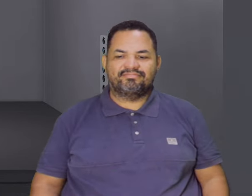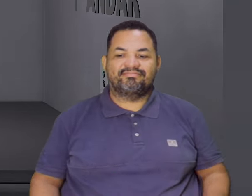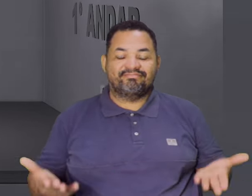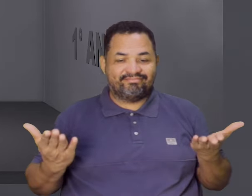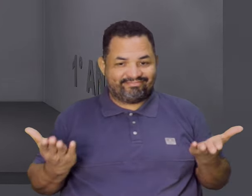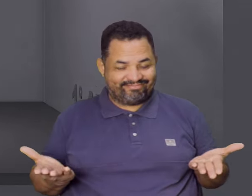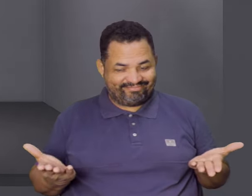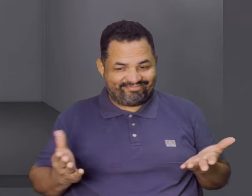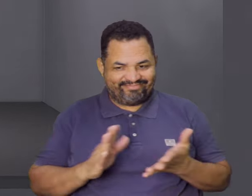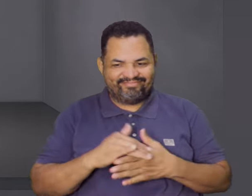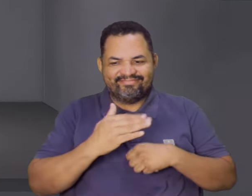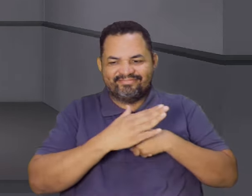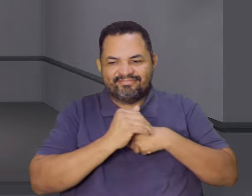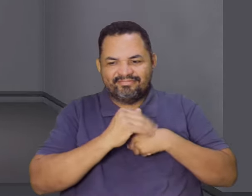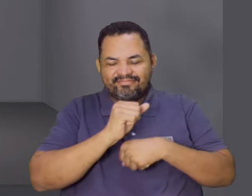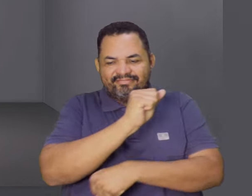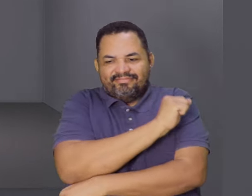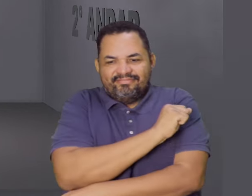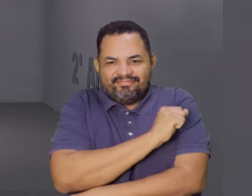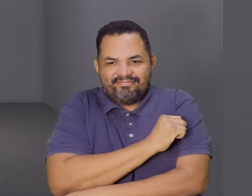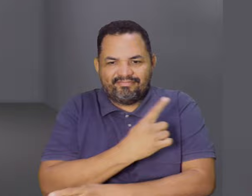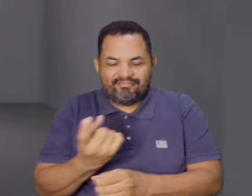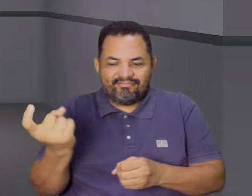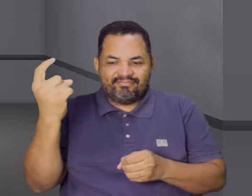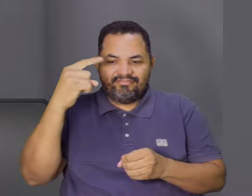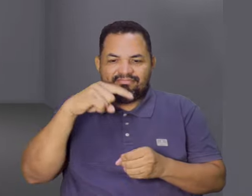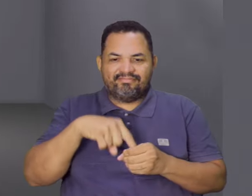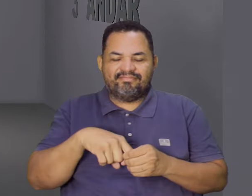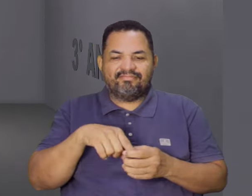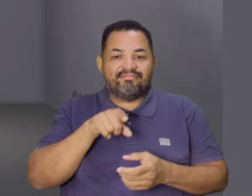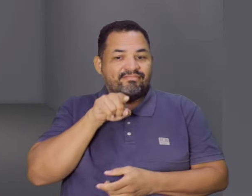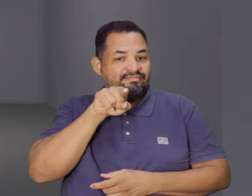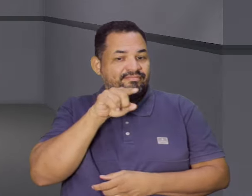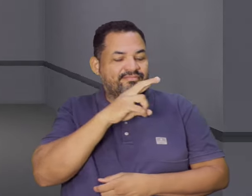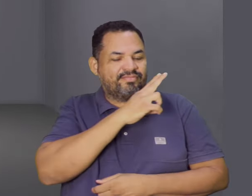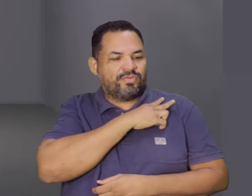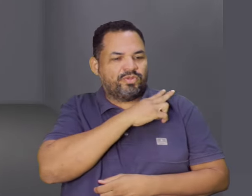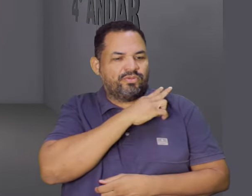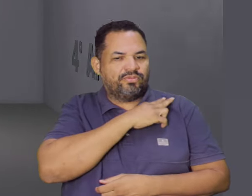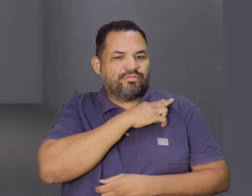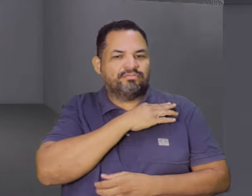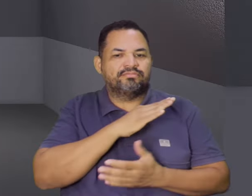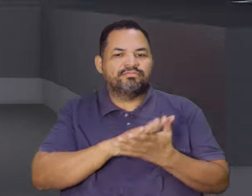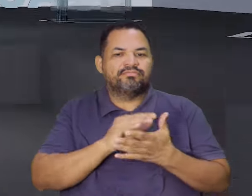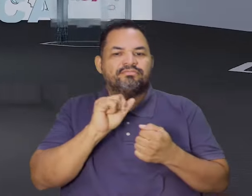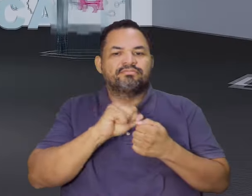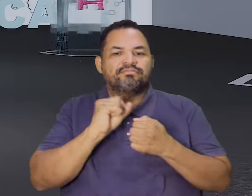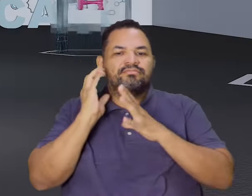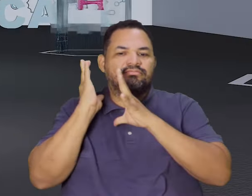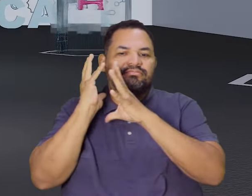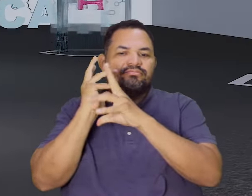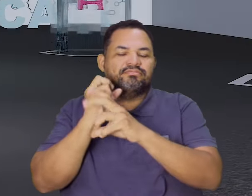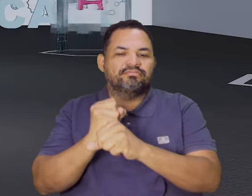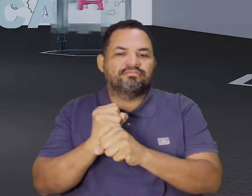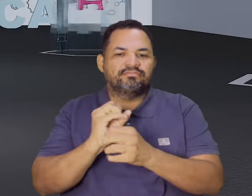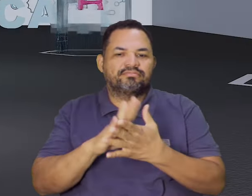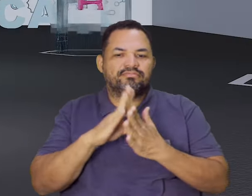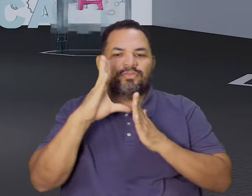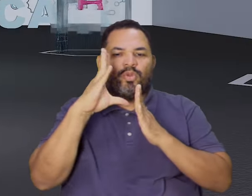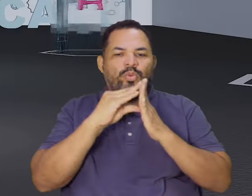Olha aí meu caro aluno estamos aqui de volta você do segundo ano para revisarmos